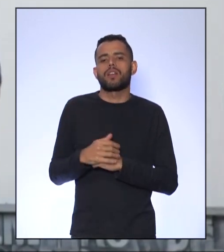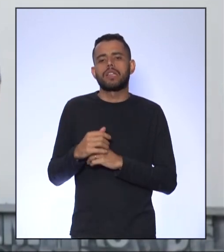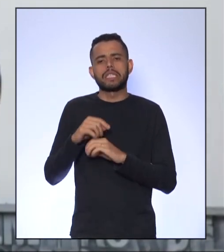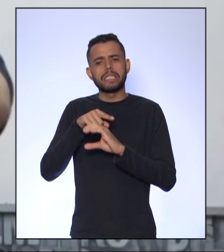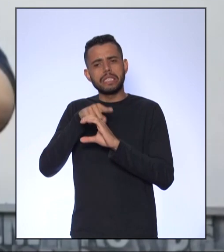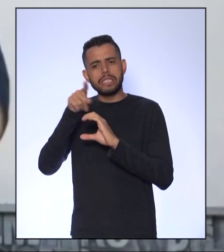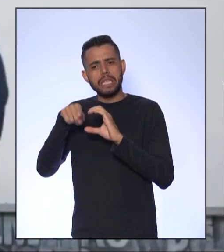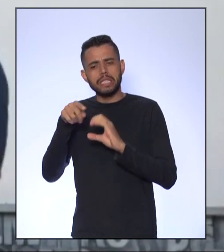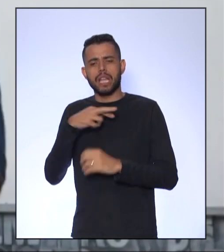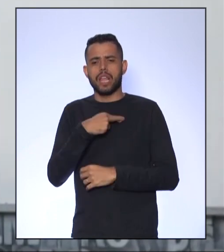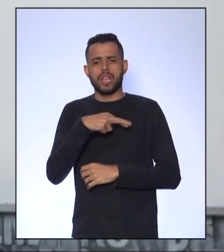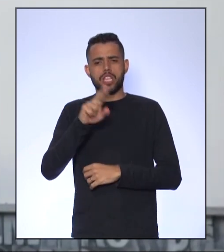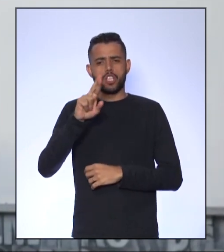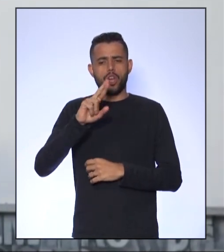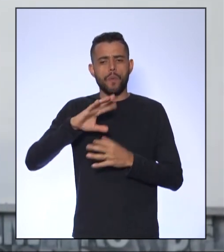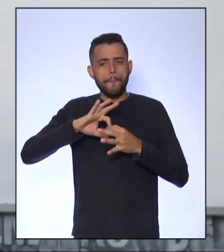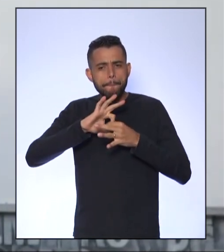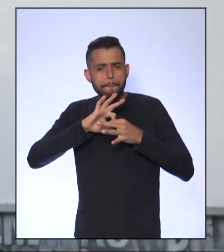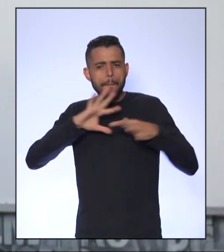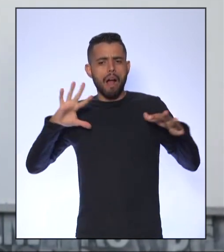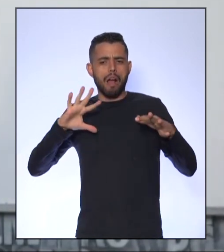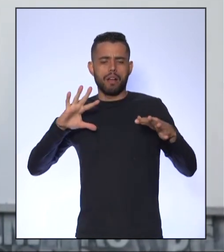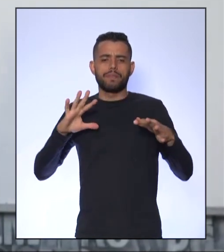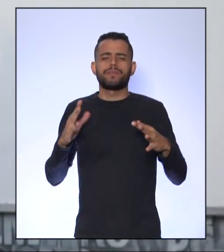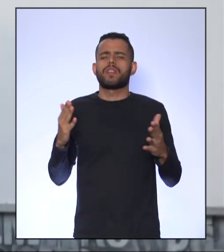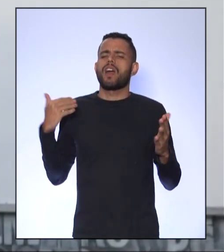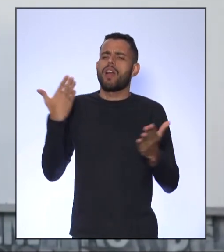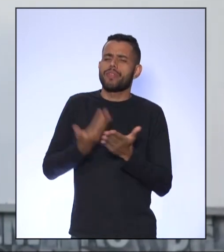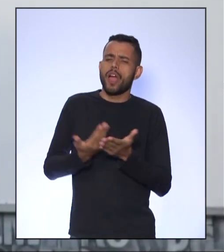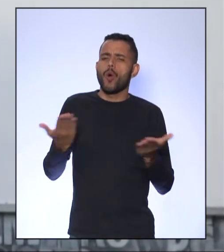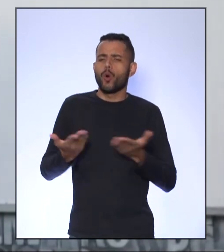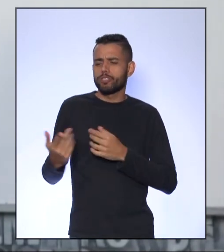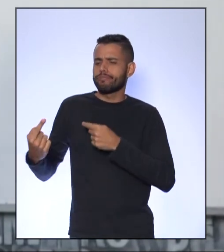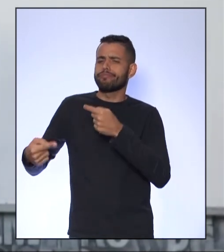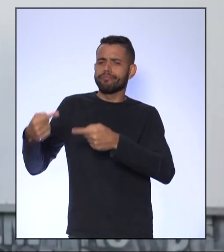e religião, que até hoje temos alguns debates, algumas